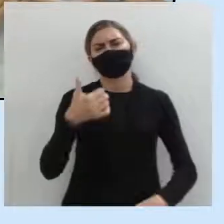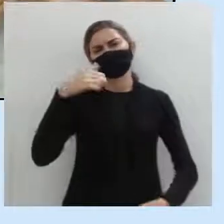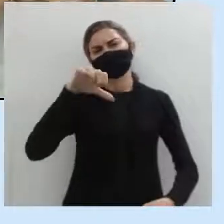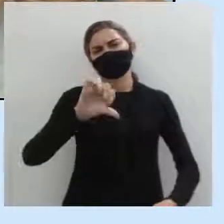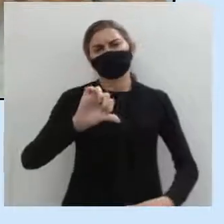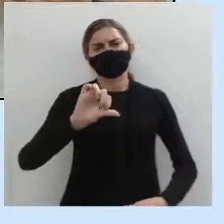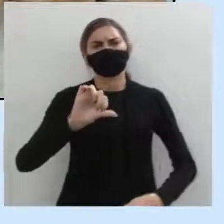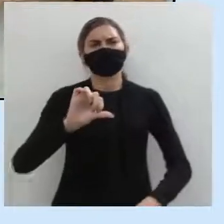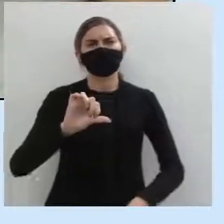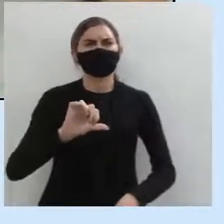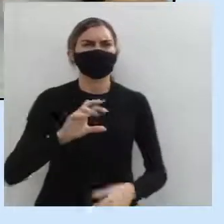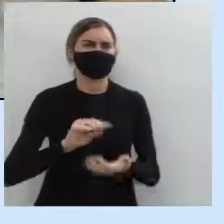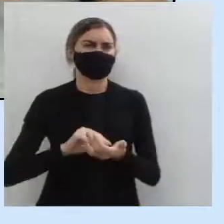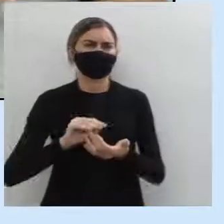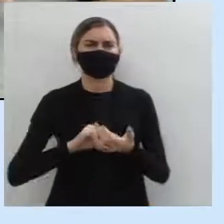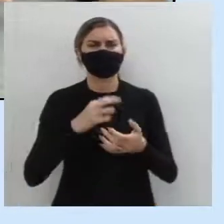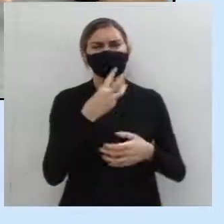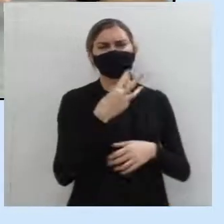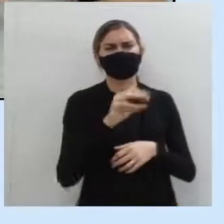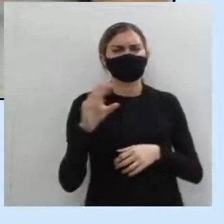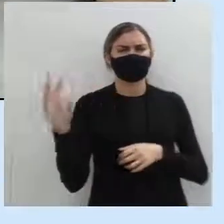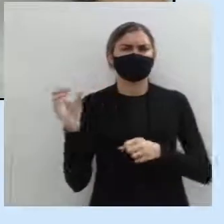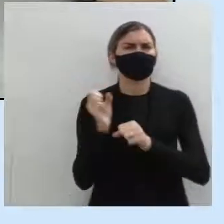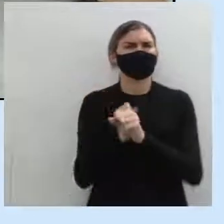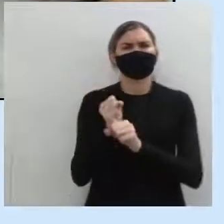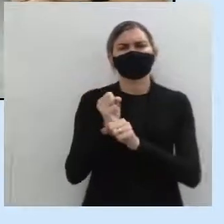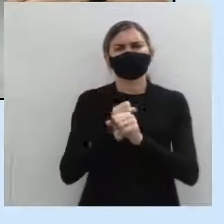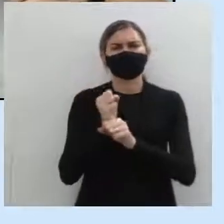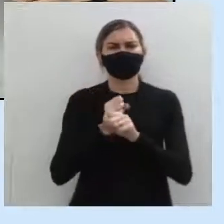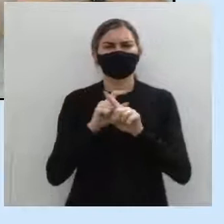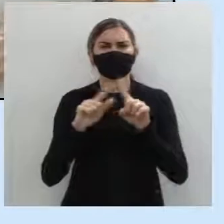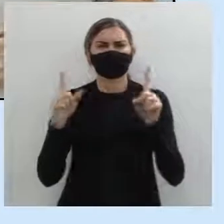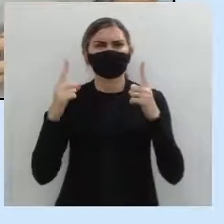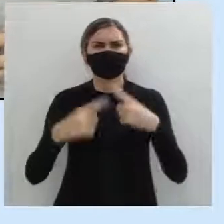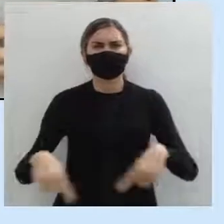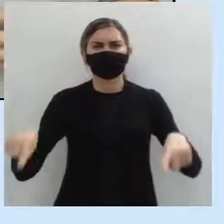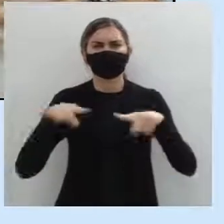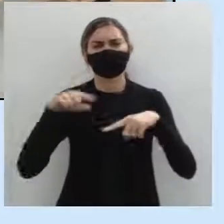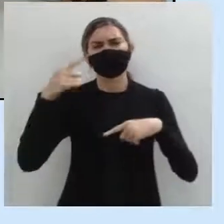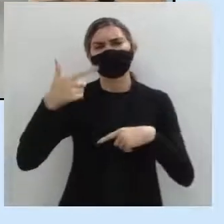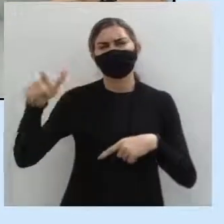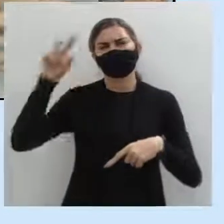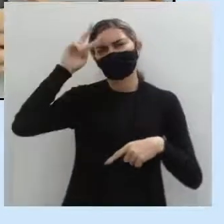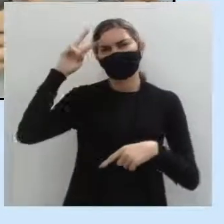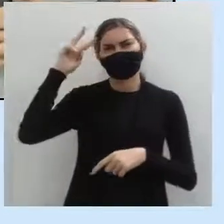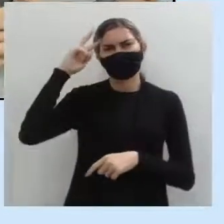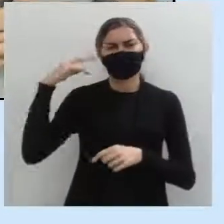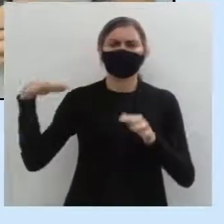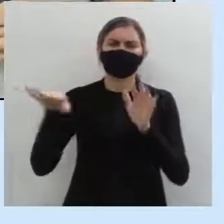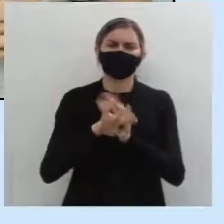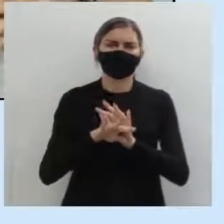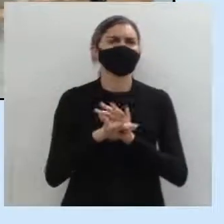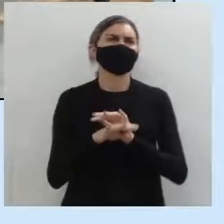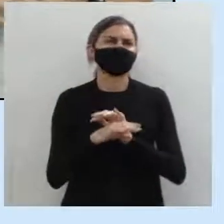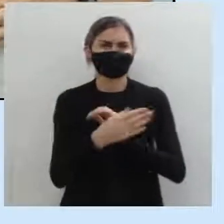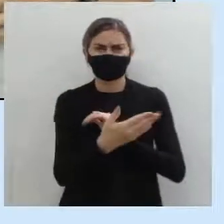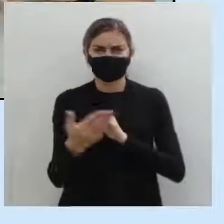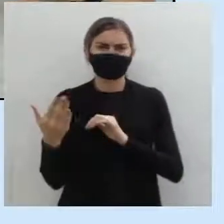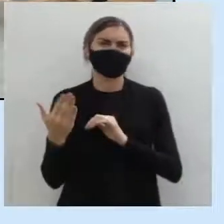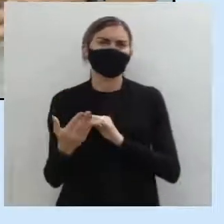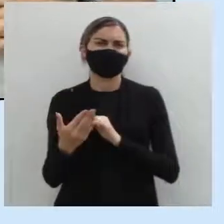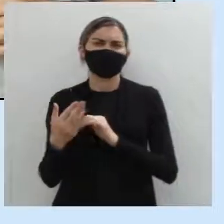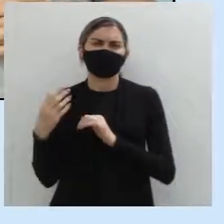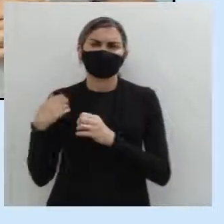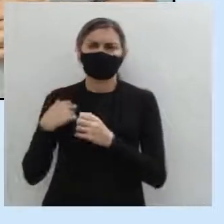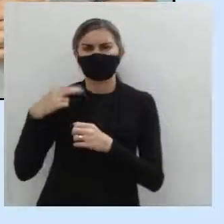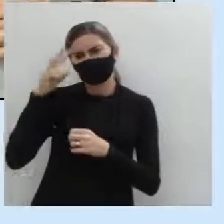XIX. Faltam aí uns 300 anos, mas a gente, em outras histórias, chegamos lá, tá bem? A gente chega lá daqui a